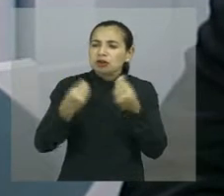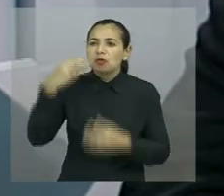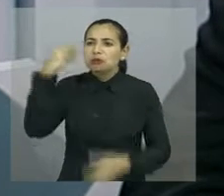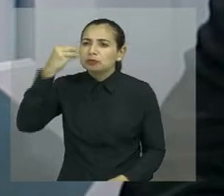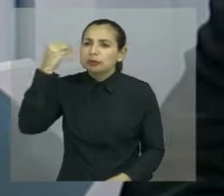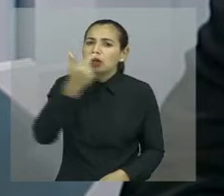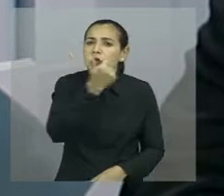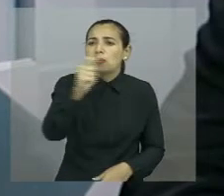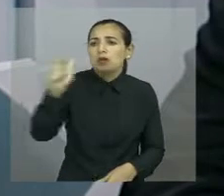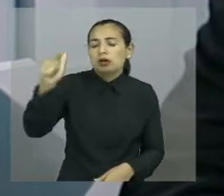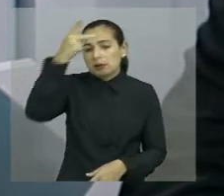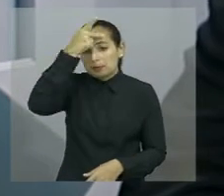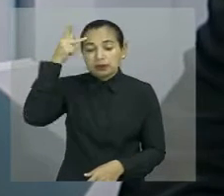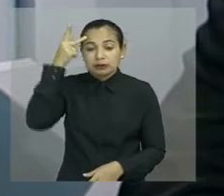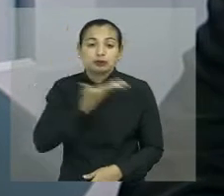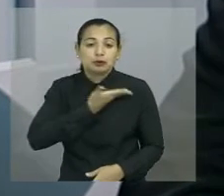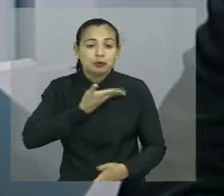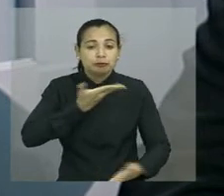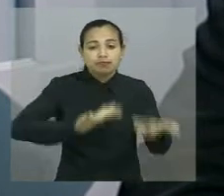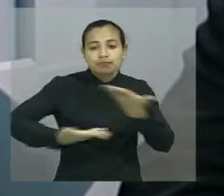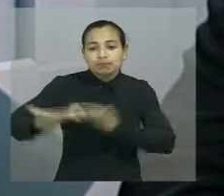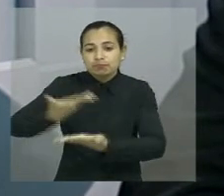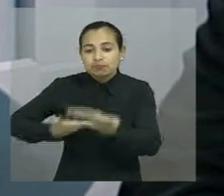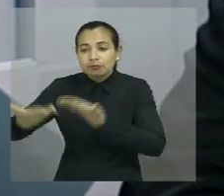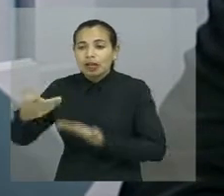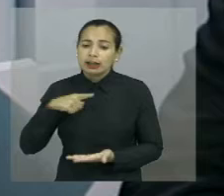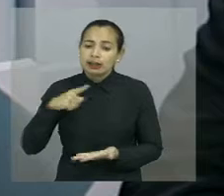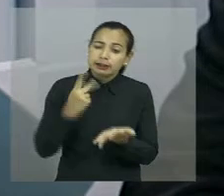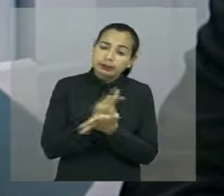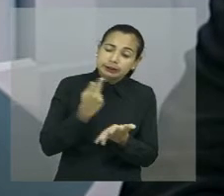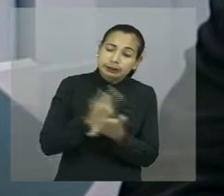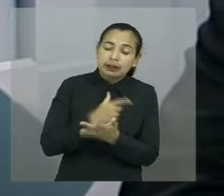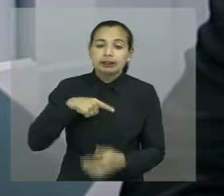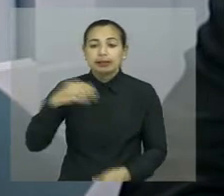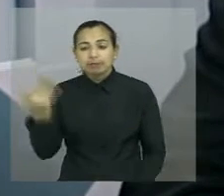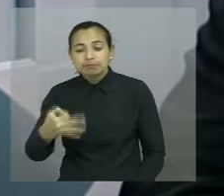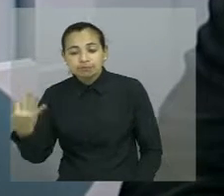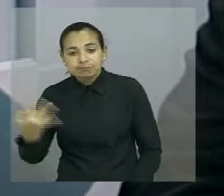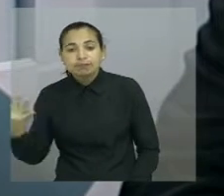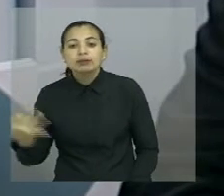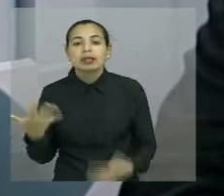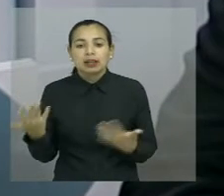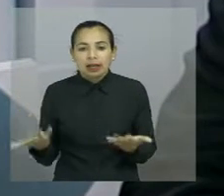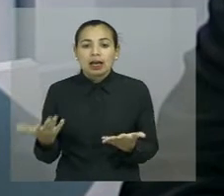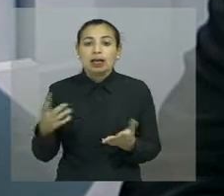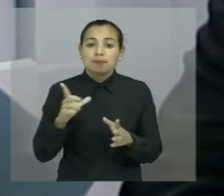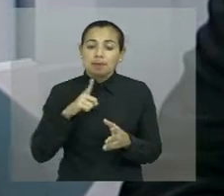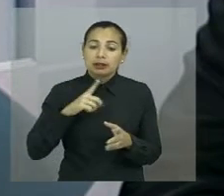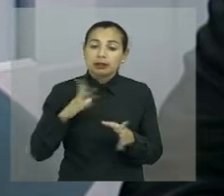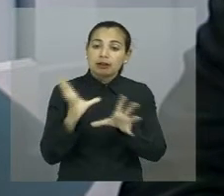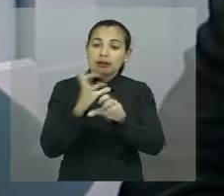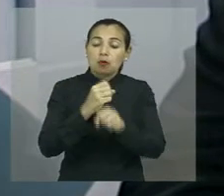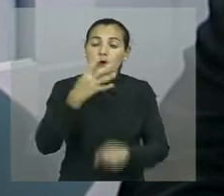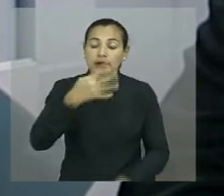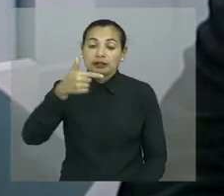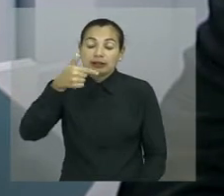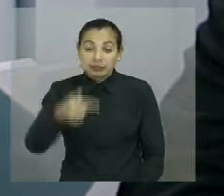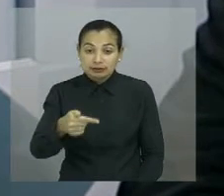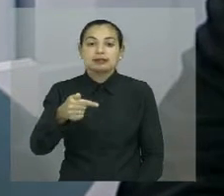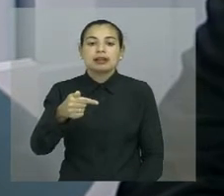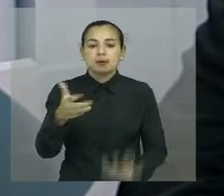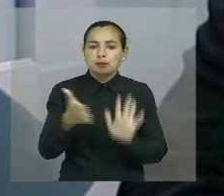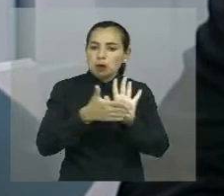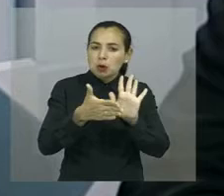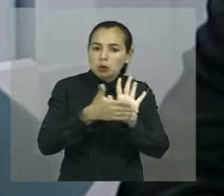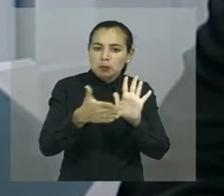E ao longo desse mandato, então, nós apresentamos até o início da semana, nós tínhamos 447 proposituras.